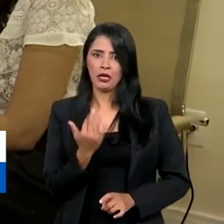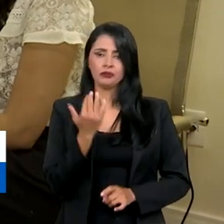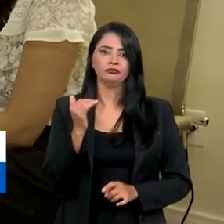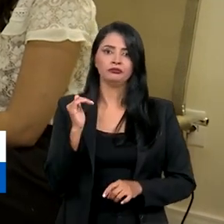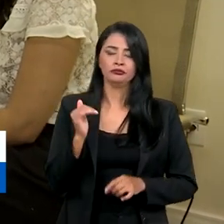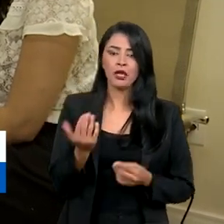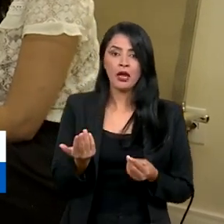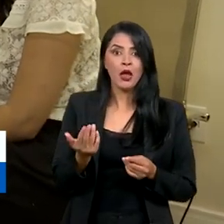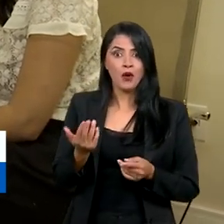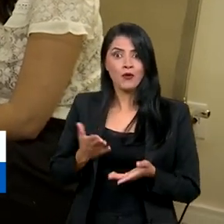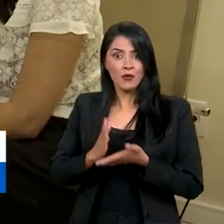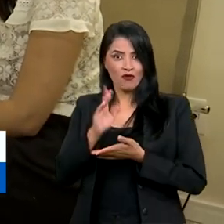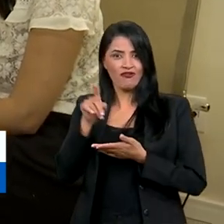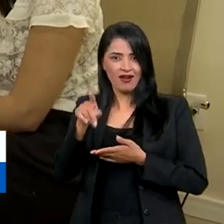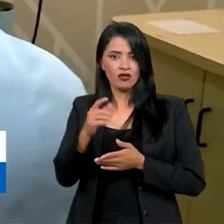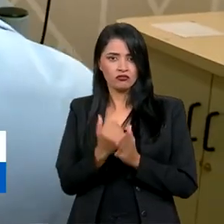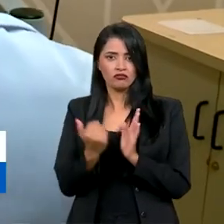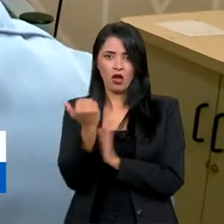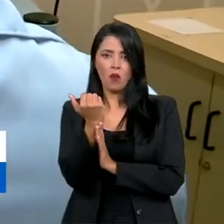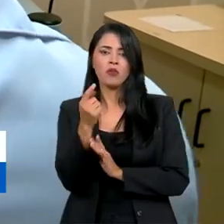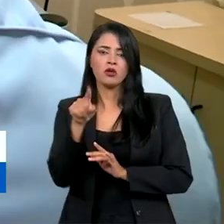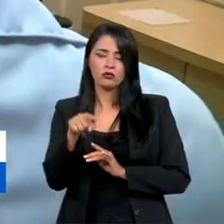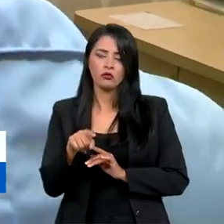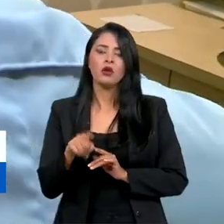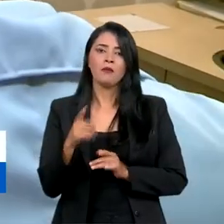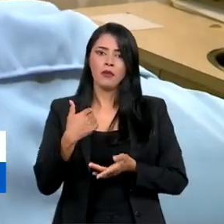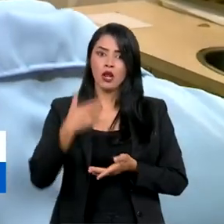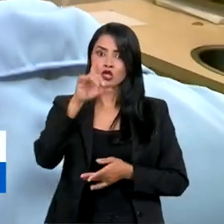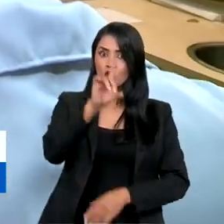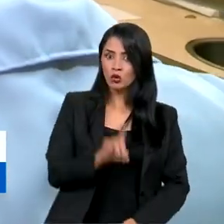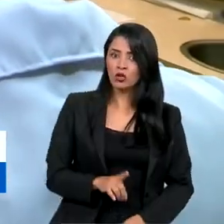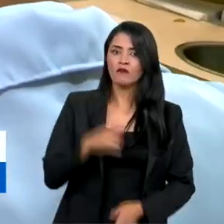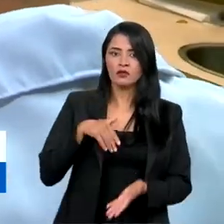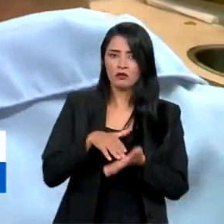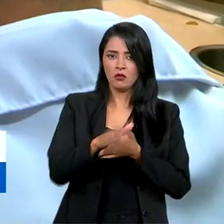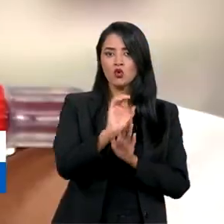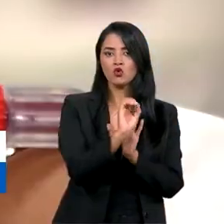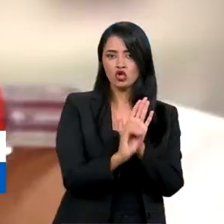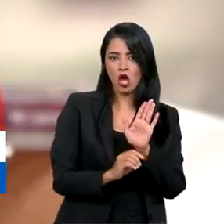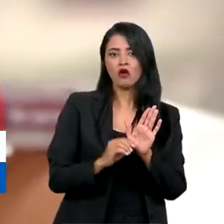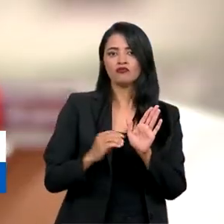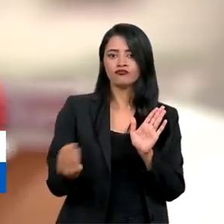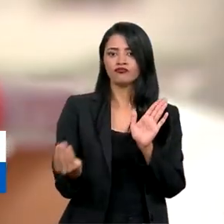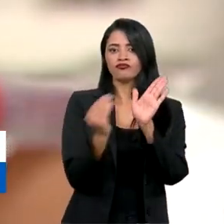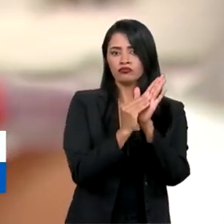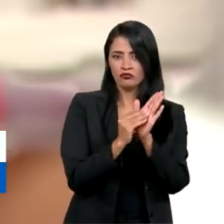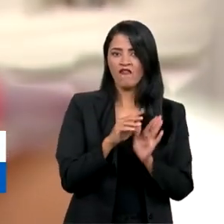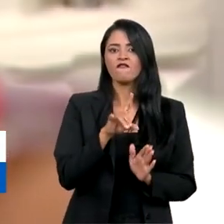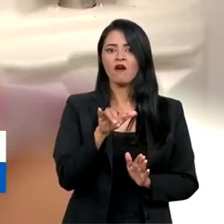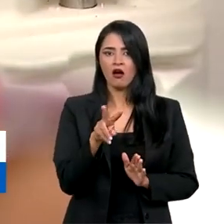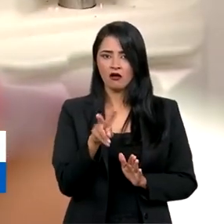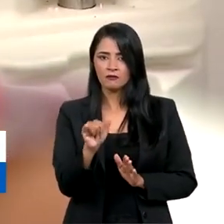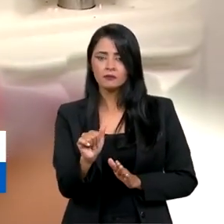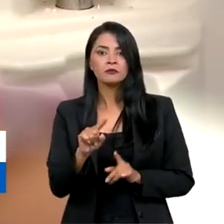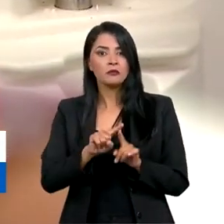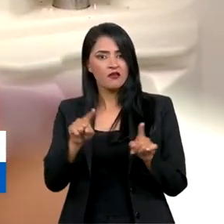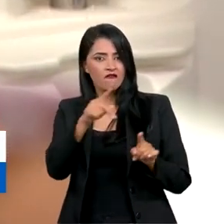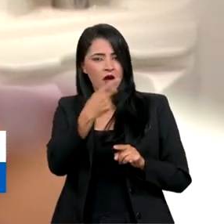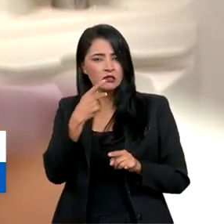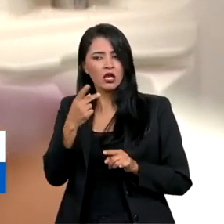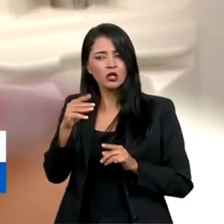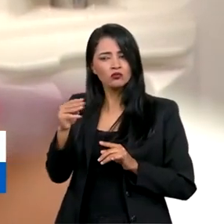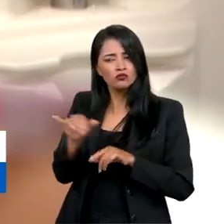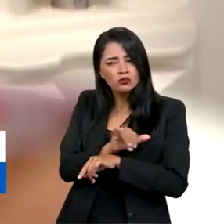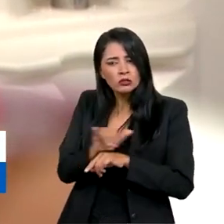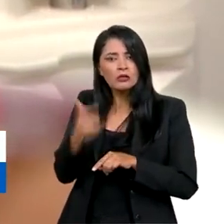foi aprovado pela Diretoria da NS e será publicado no Diário Oficial da União de acordo com a agência a uma metodologia